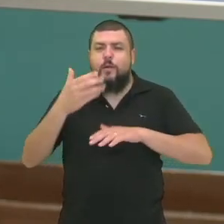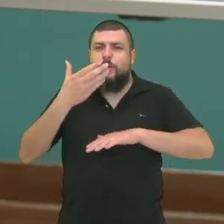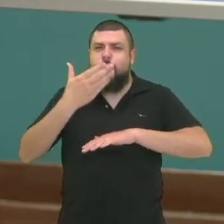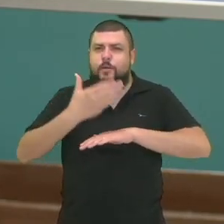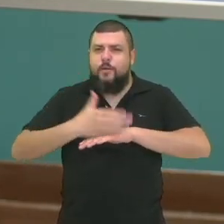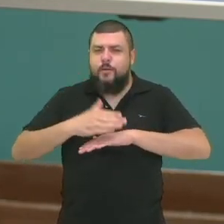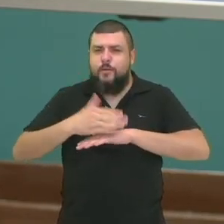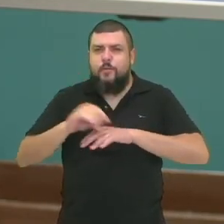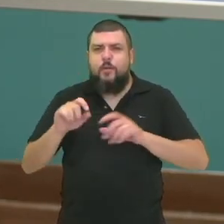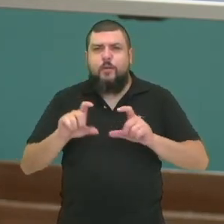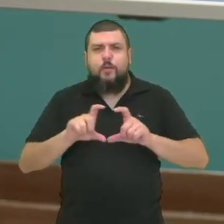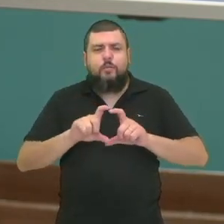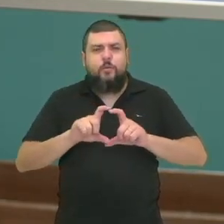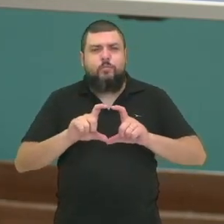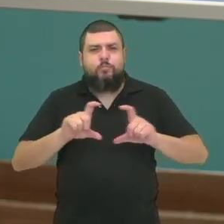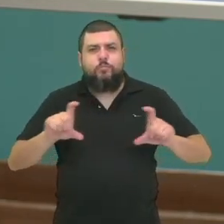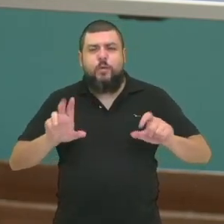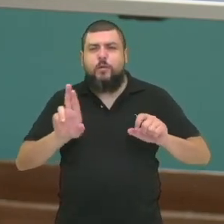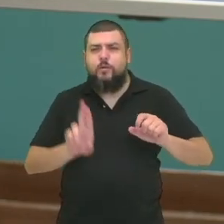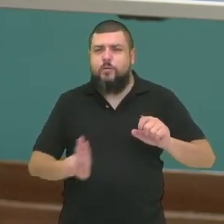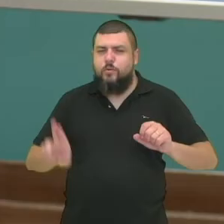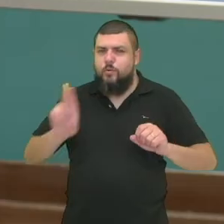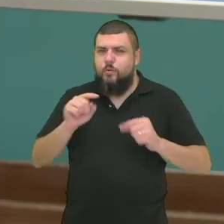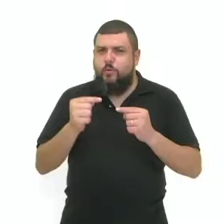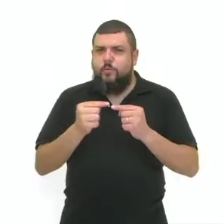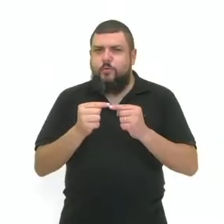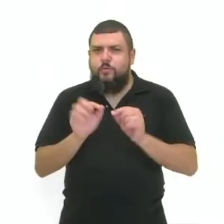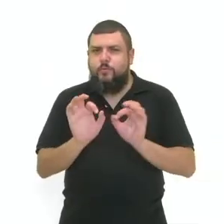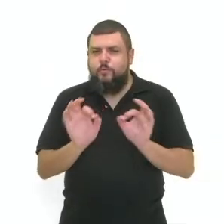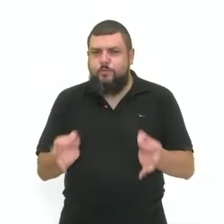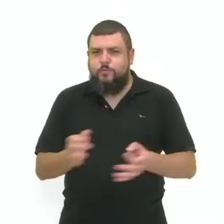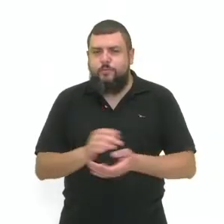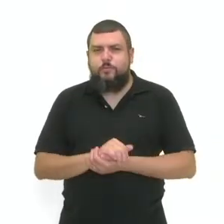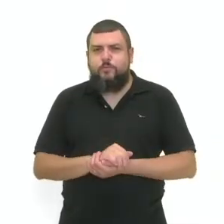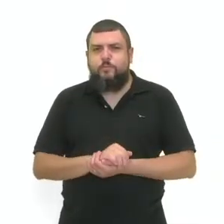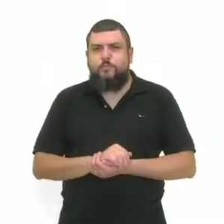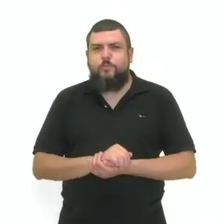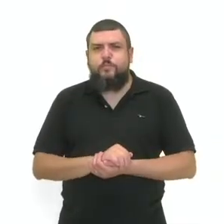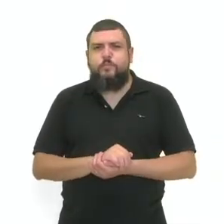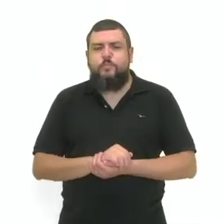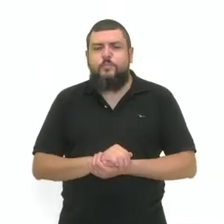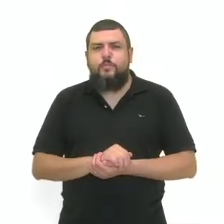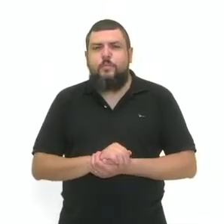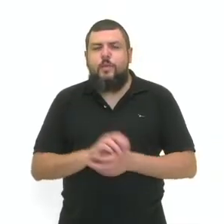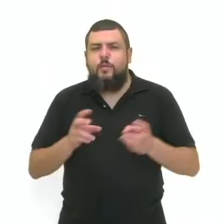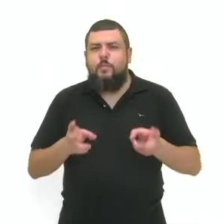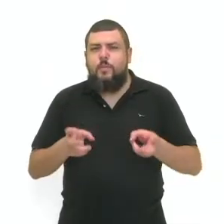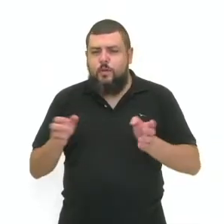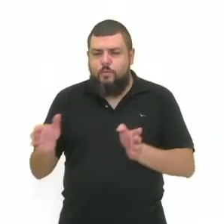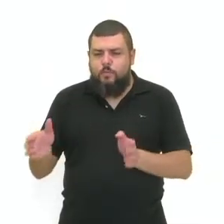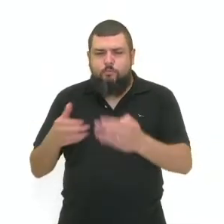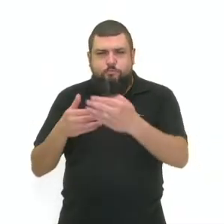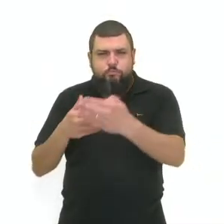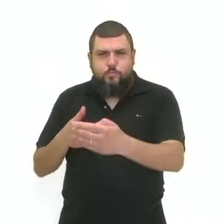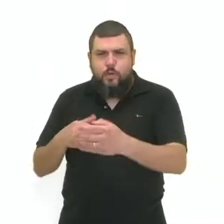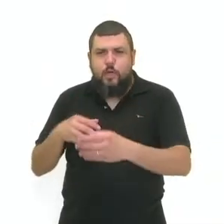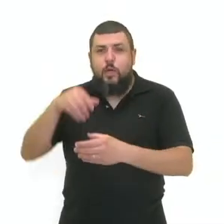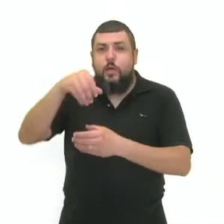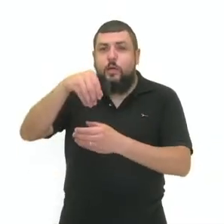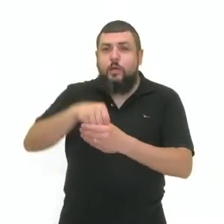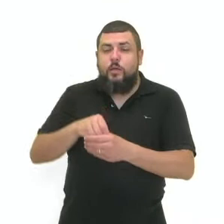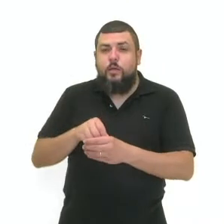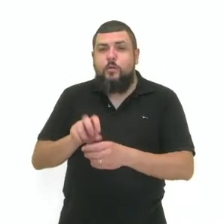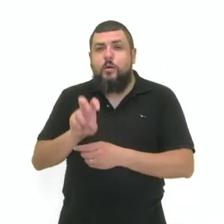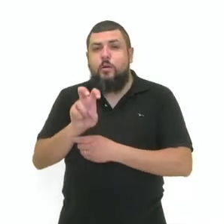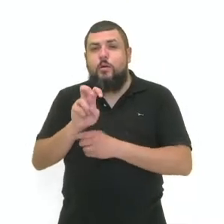essa forma de utilização da combinação se Observe aqui ó eu tenho uma urna que tenho cinco bolas azuis